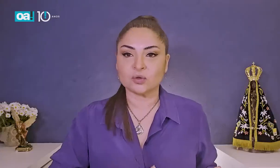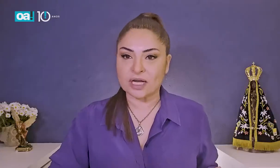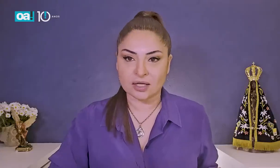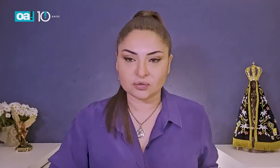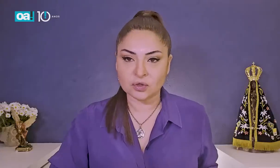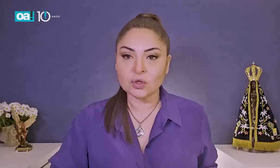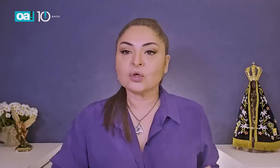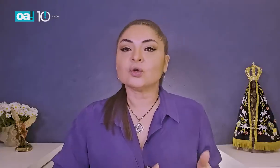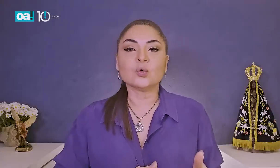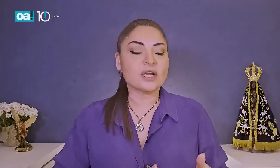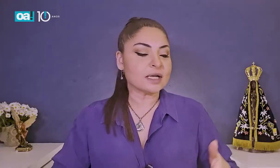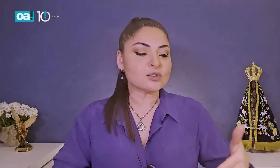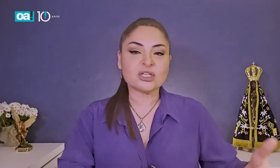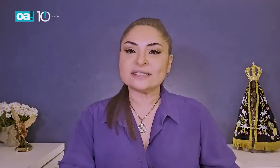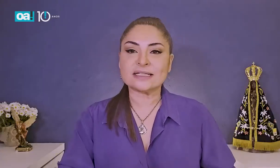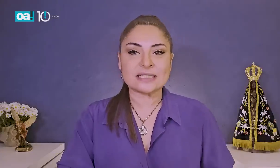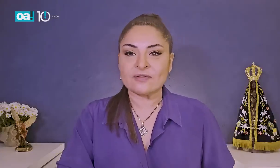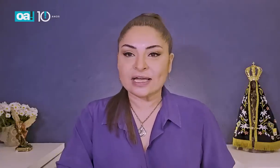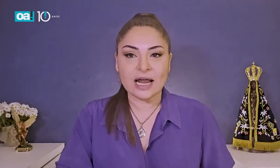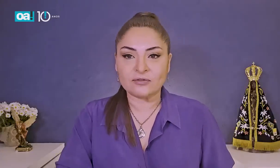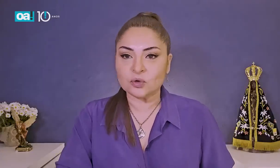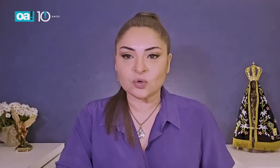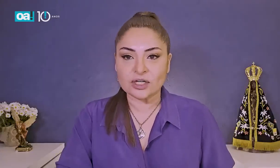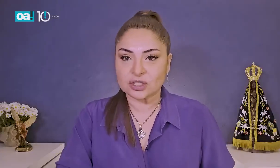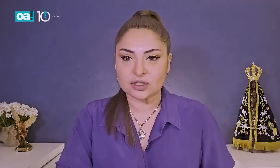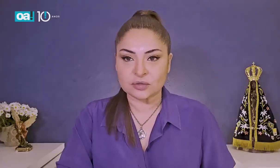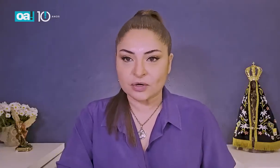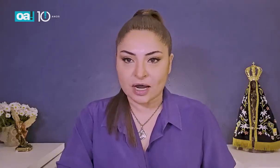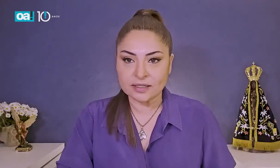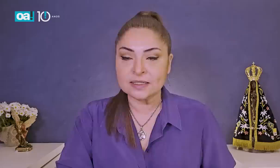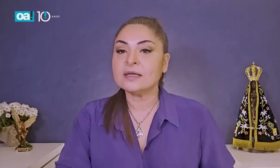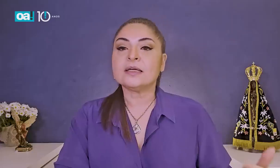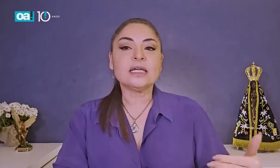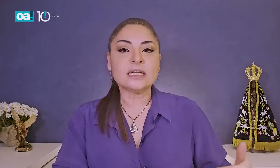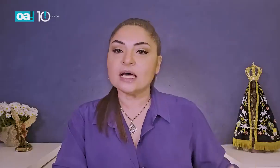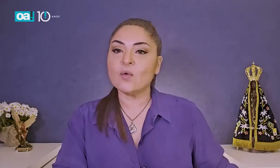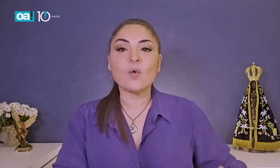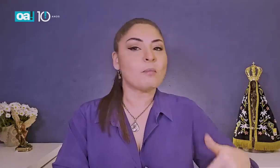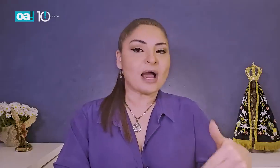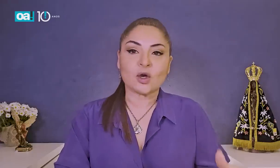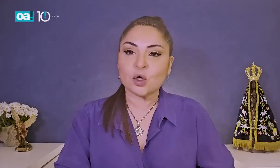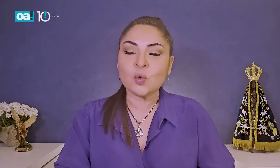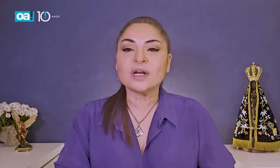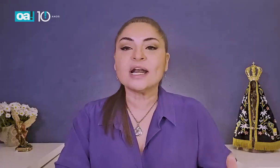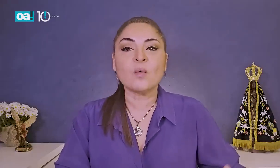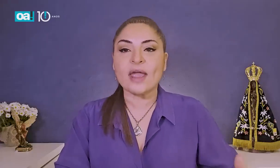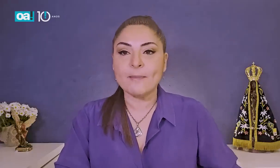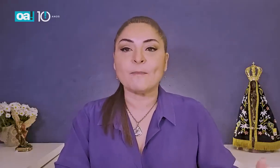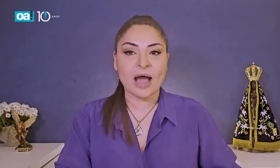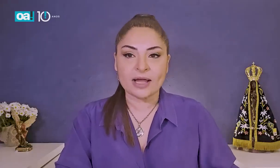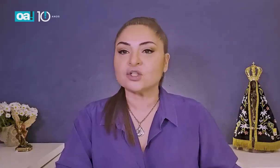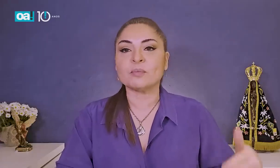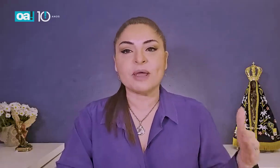foi abandonado. Lula não disse que estava grávido do Alexandre de Moraes e não, o Macron não